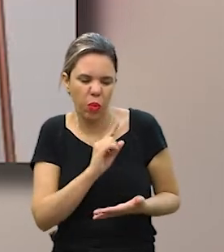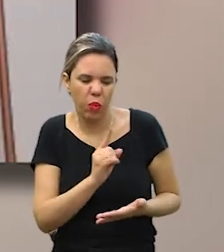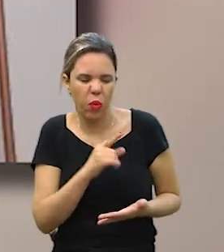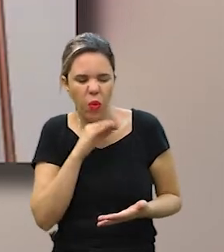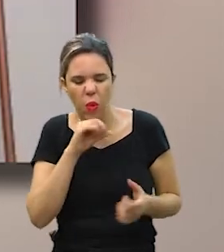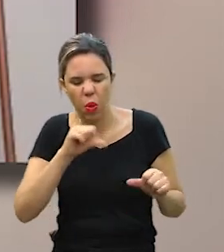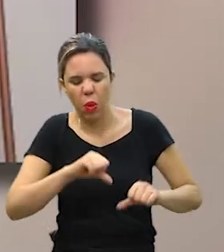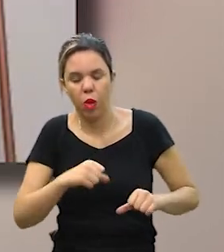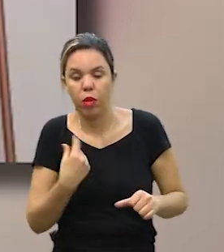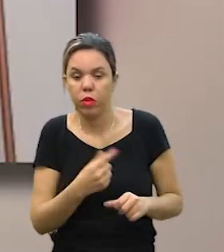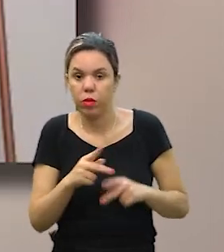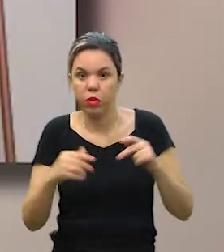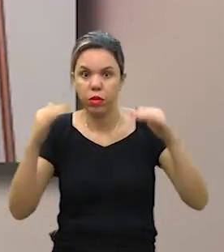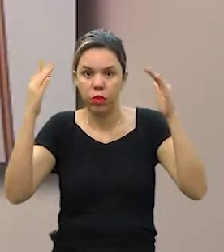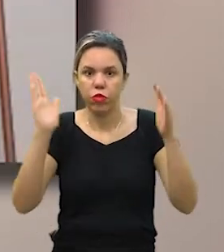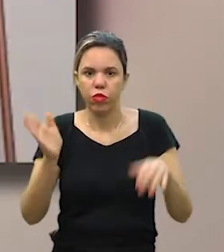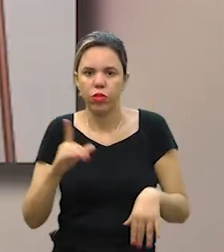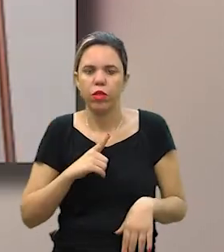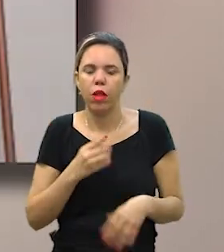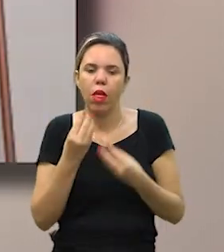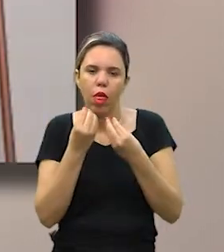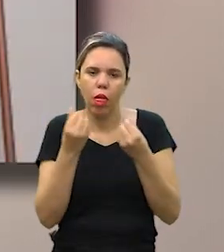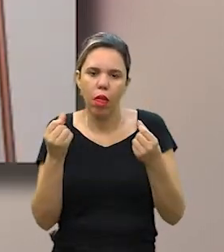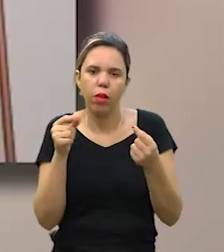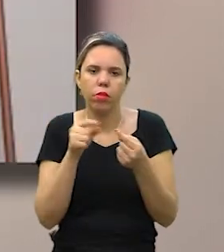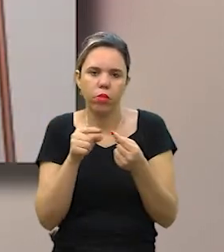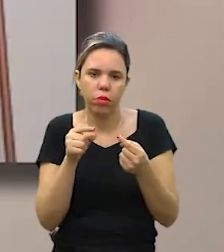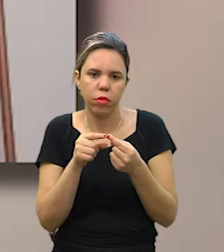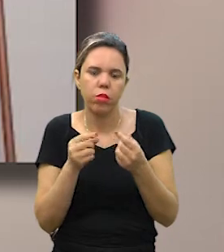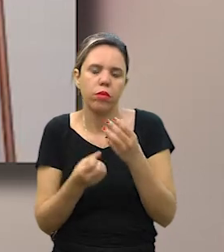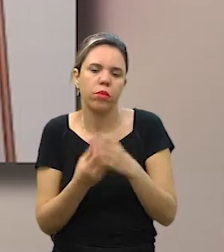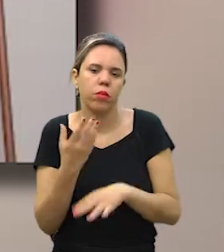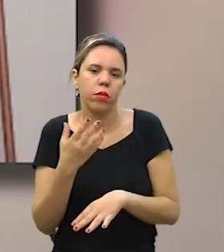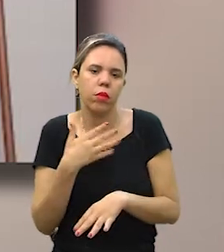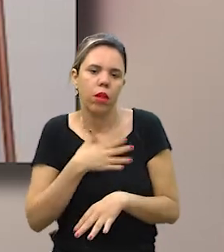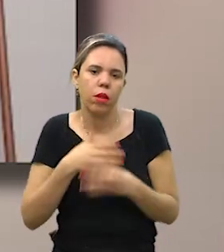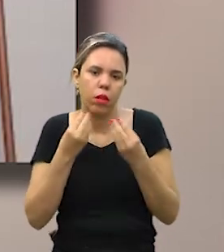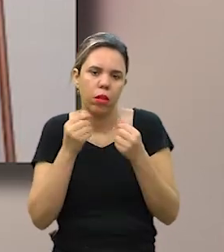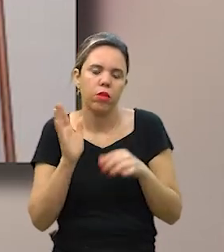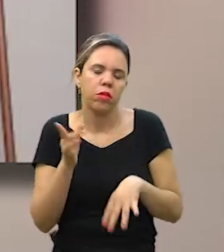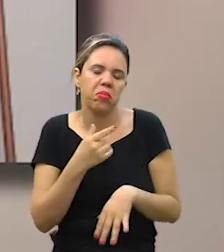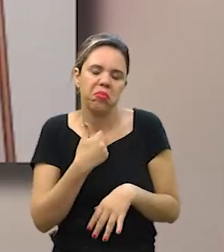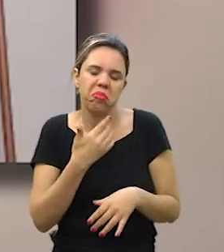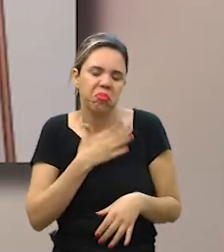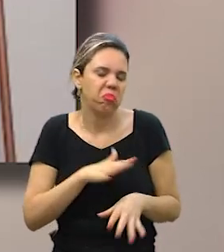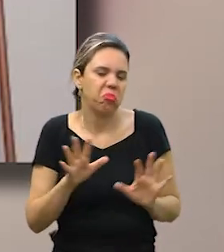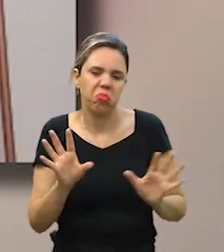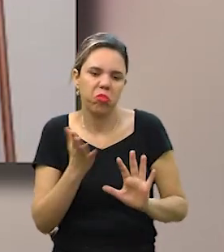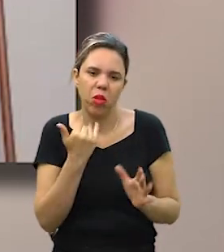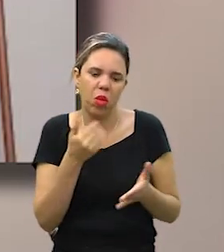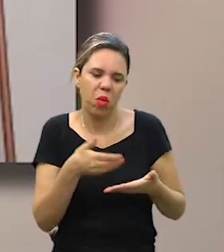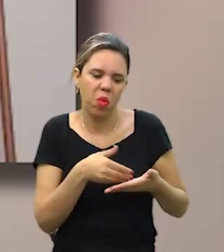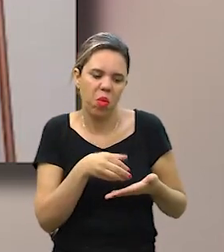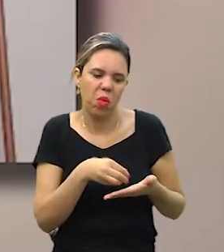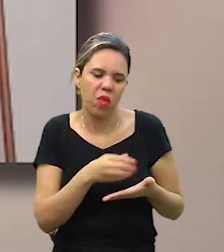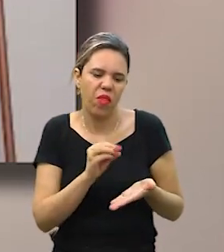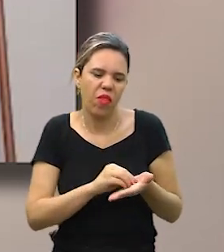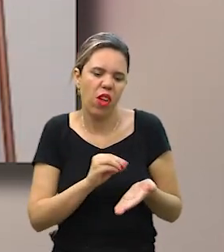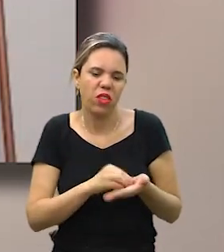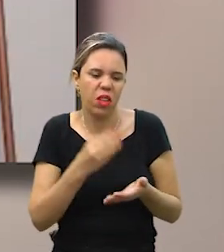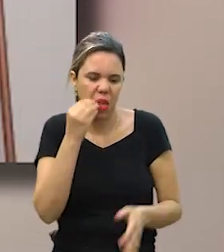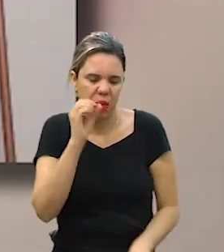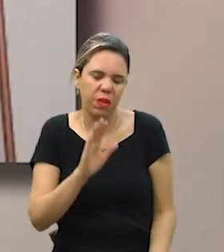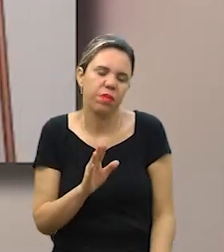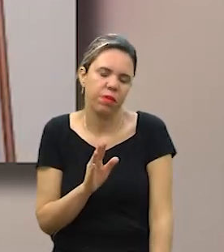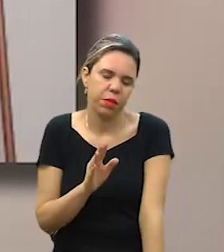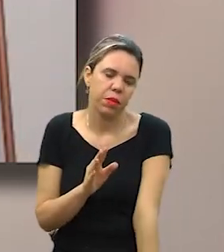né? Nós adultos que já temos um paladar formado, com certeza não comeríamos uma papa sem sal,